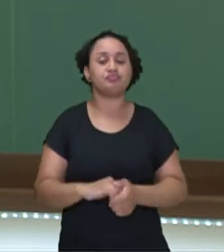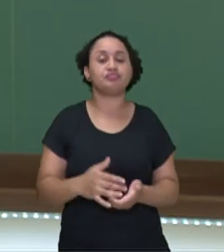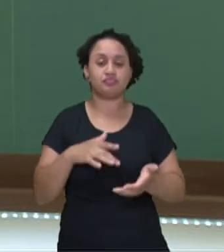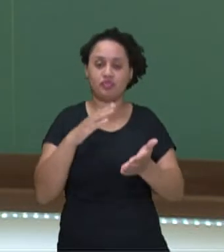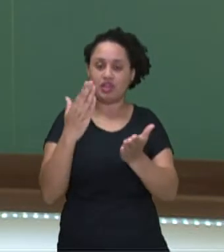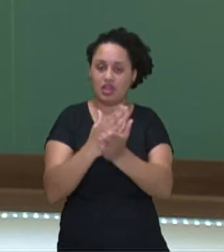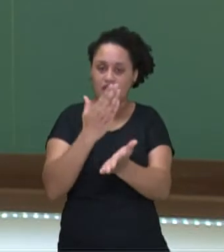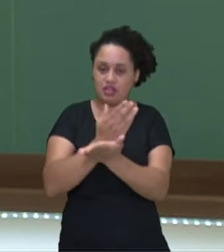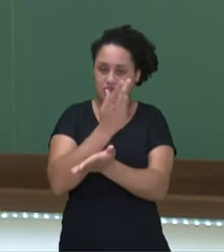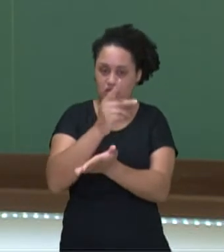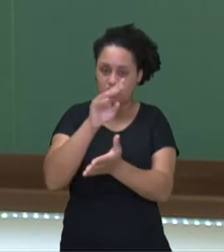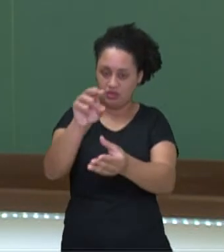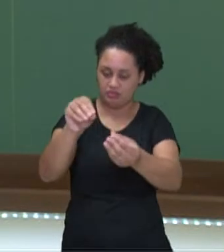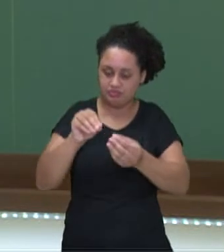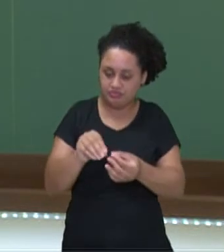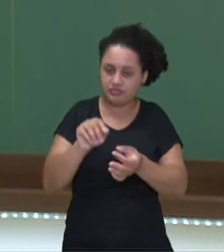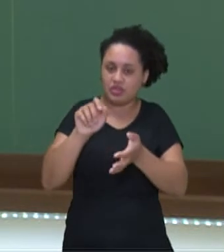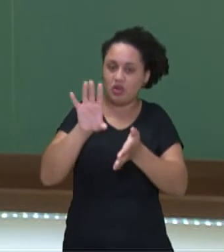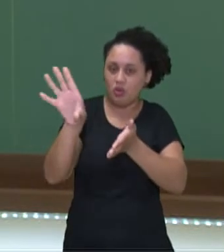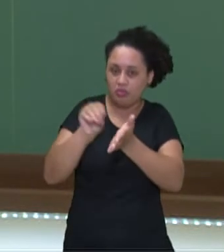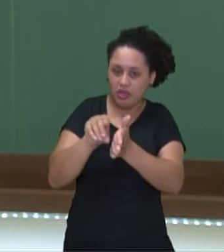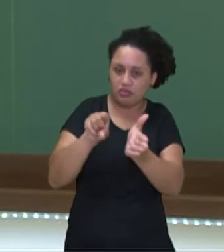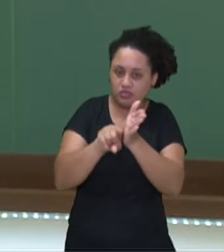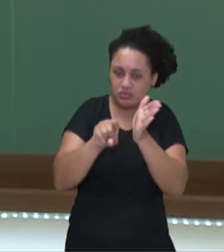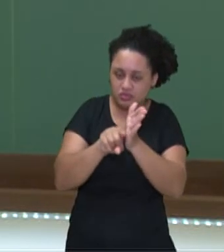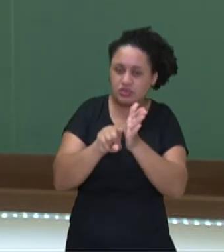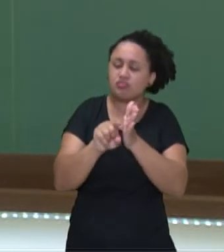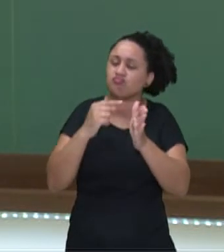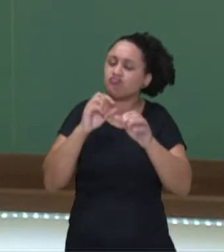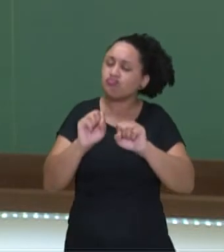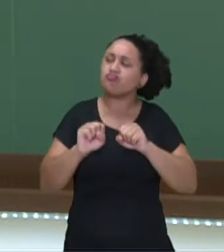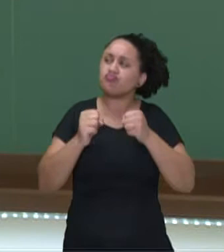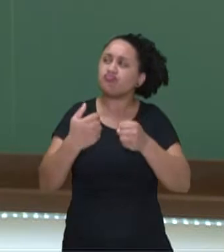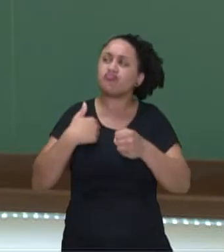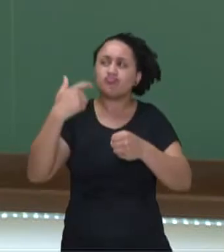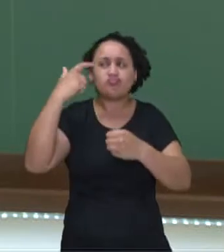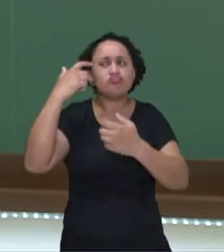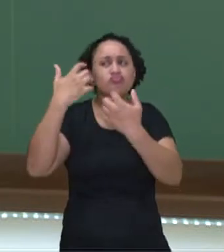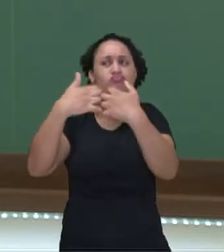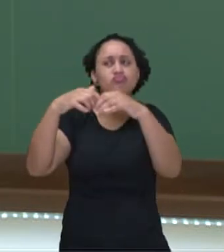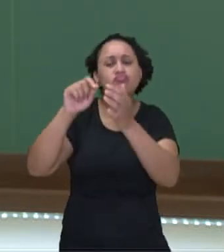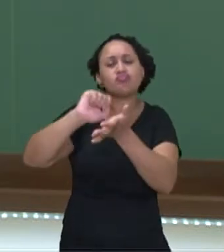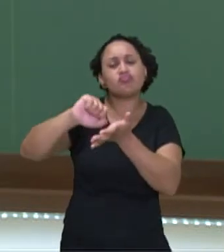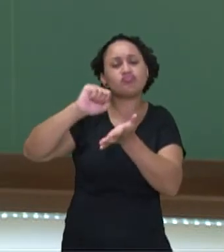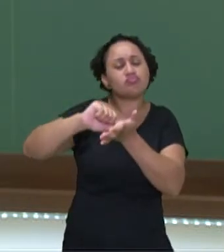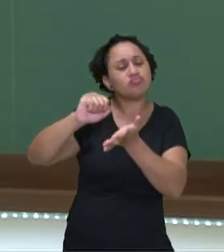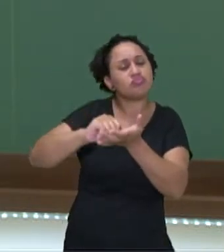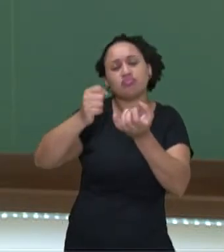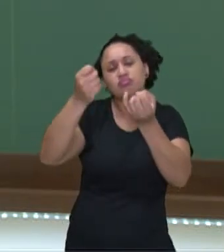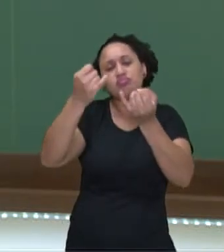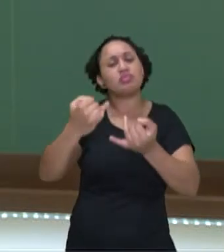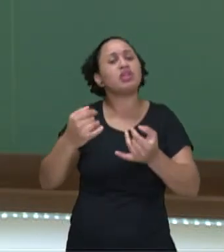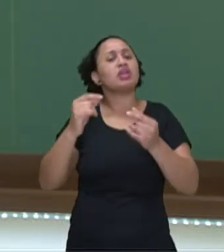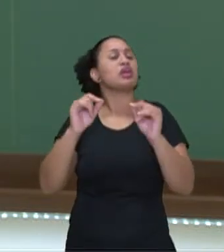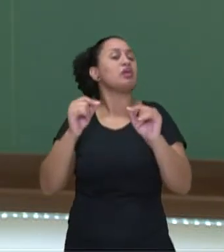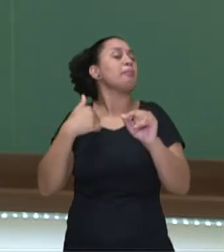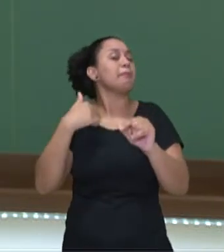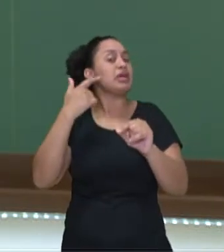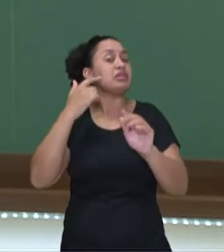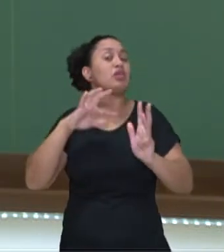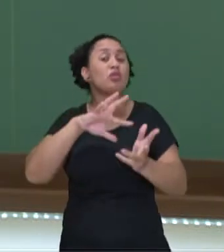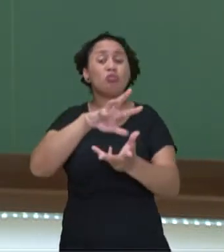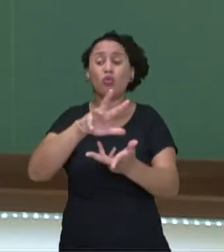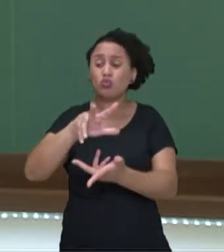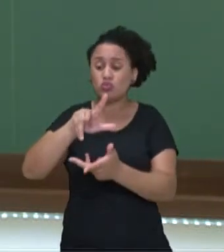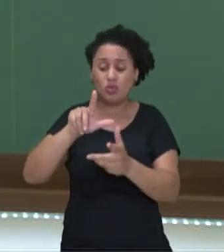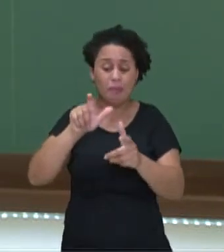pegue seu caderno aí, anote a questão e exercite a sua escrita. Fale sobre isso. Imagine um mundo onde todo mundo